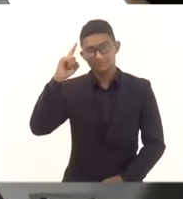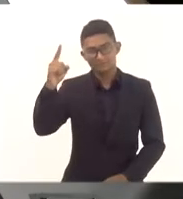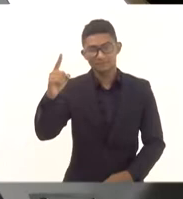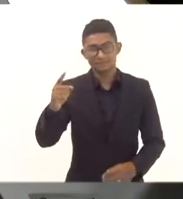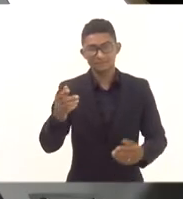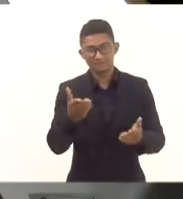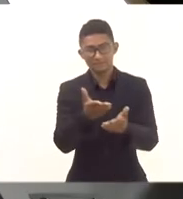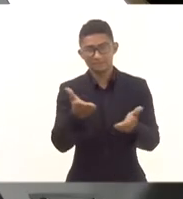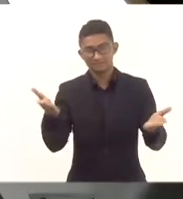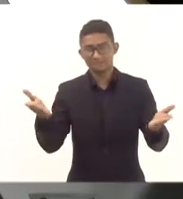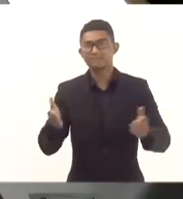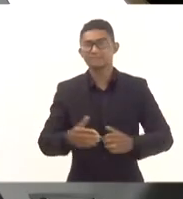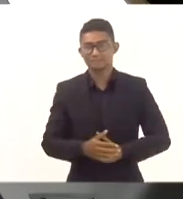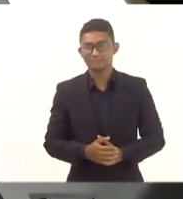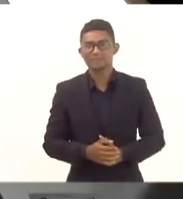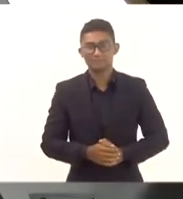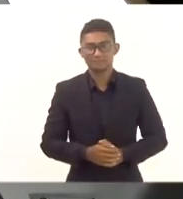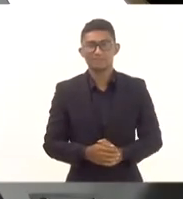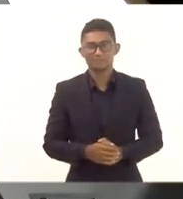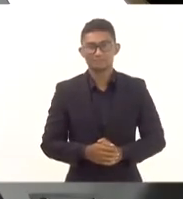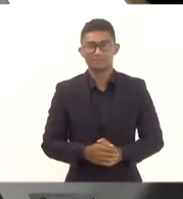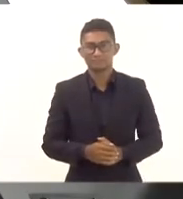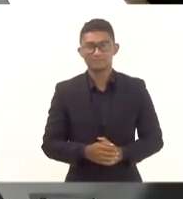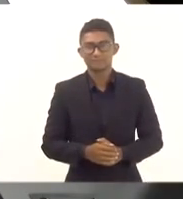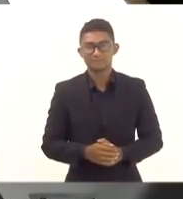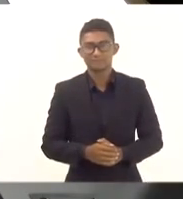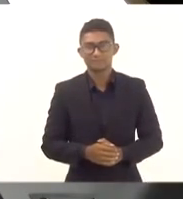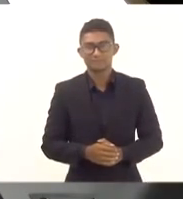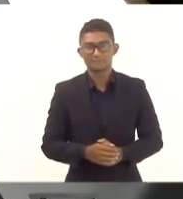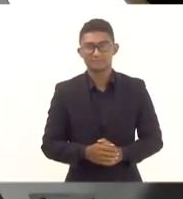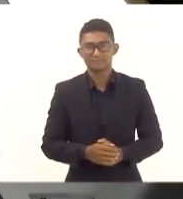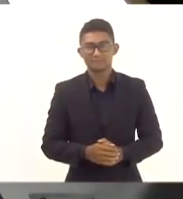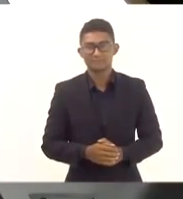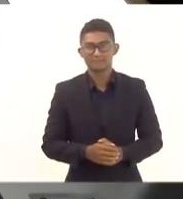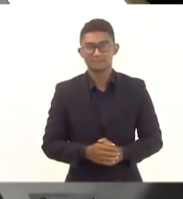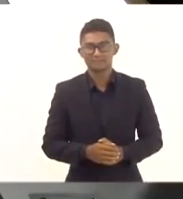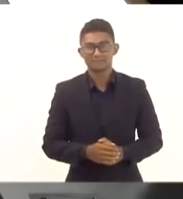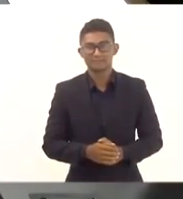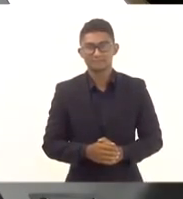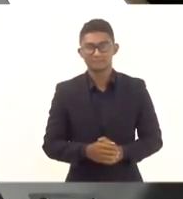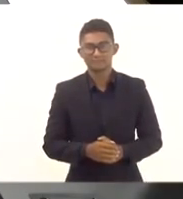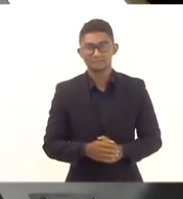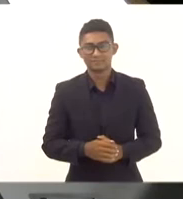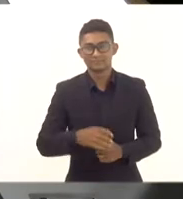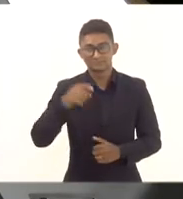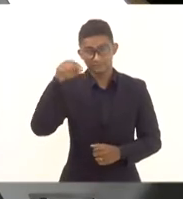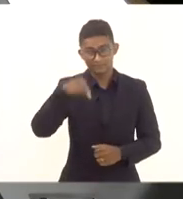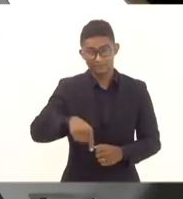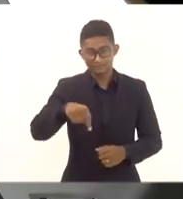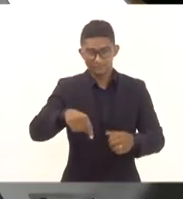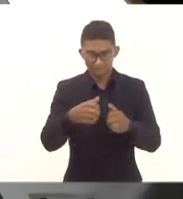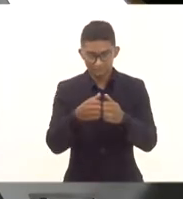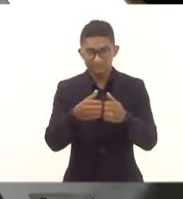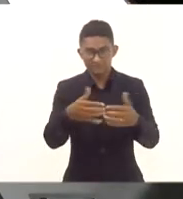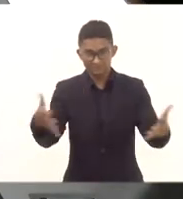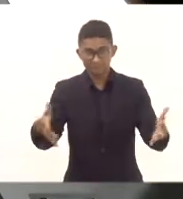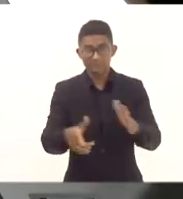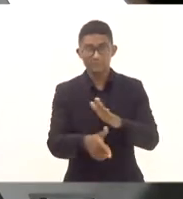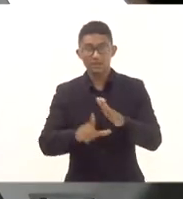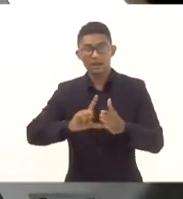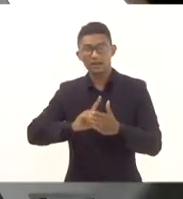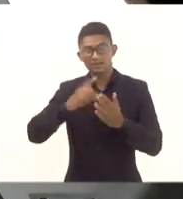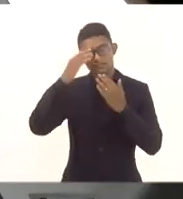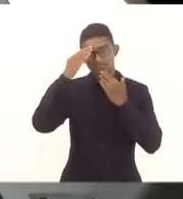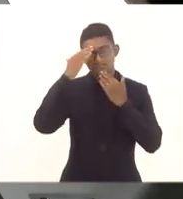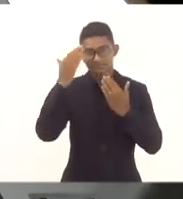Oi bom dia a todos é primeiro antes de abrir a audiência pública eu